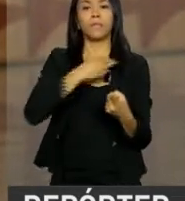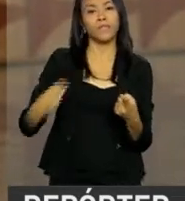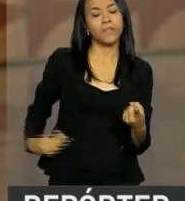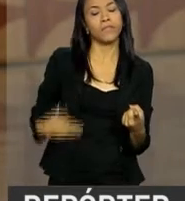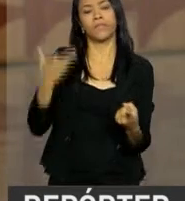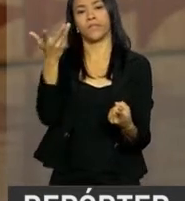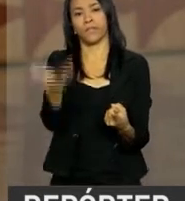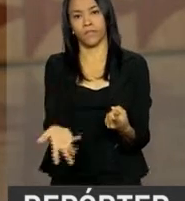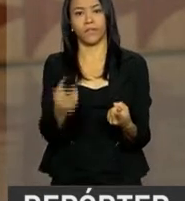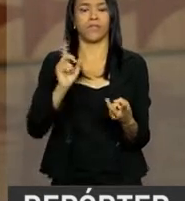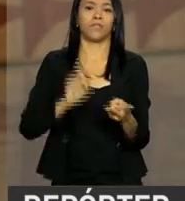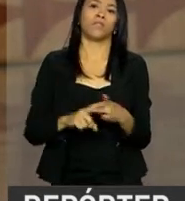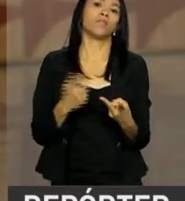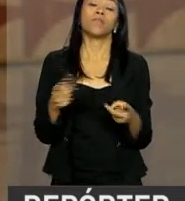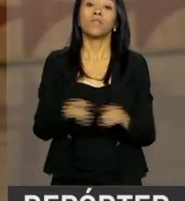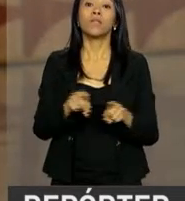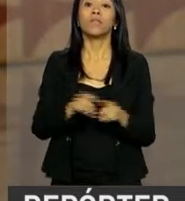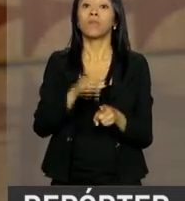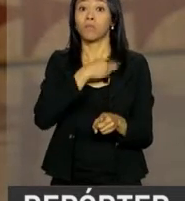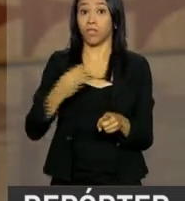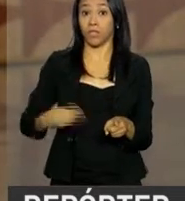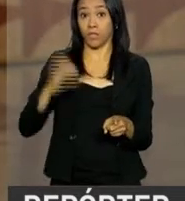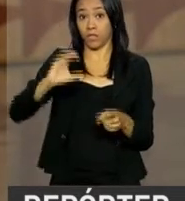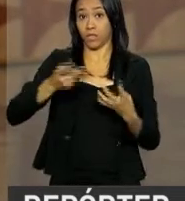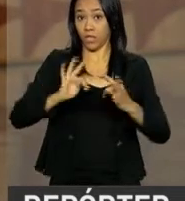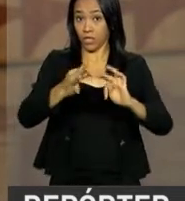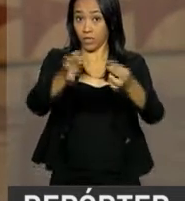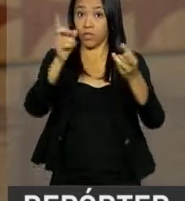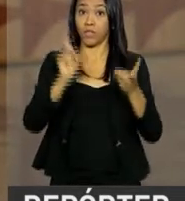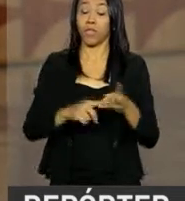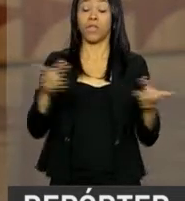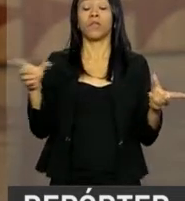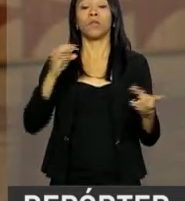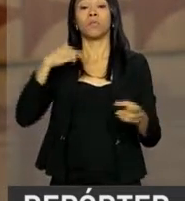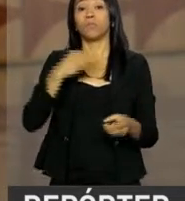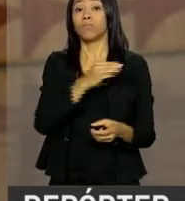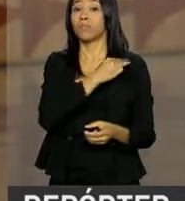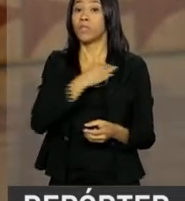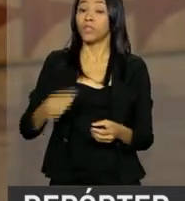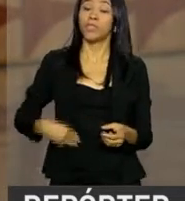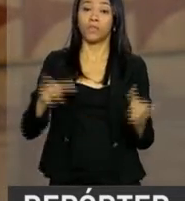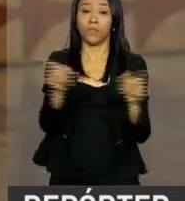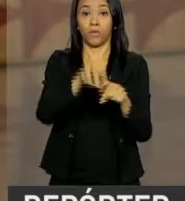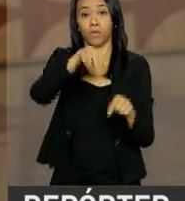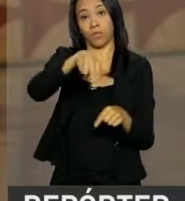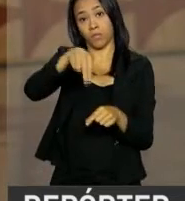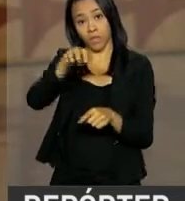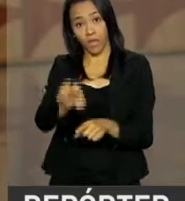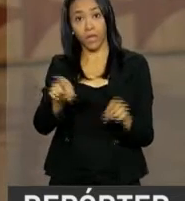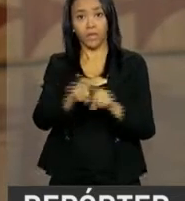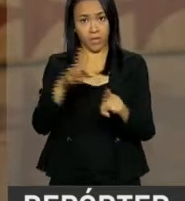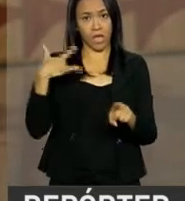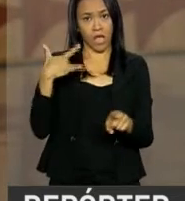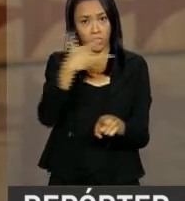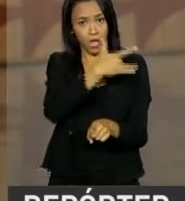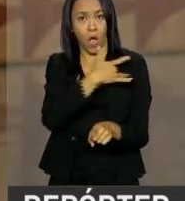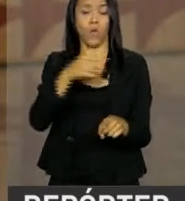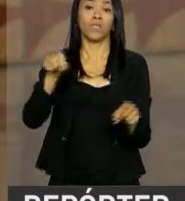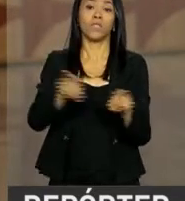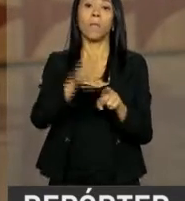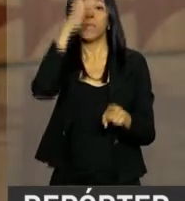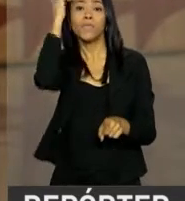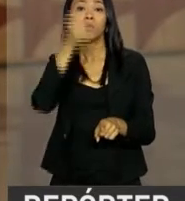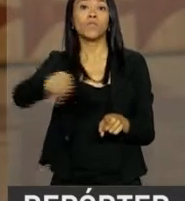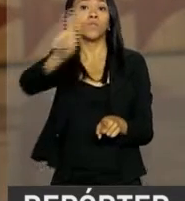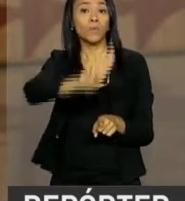estado além claro do ministro de ciência e tecnologia ministro de minas e energia e de saúde por exemplo e também produtores e usuários da